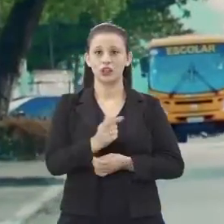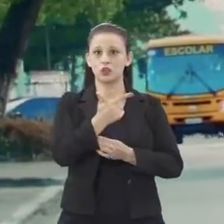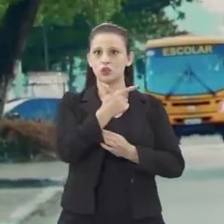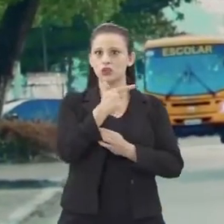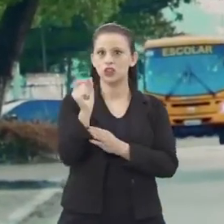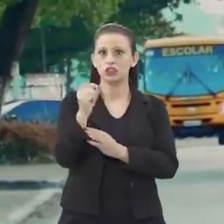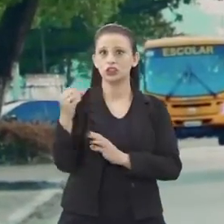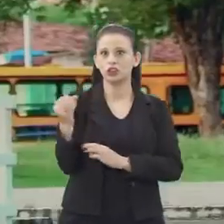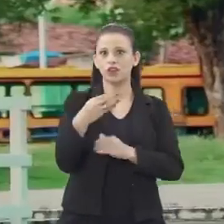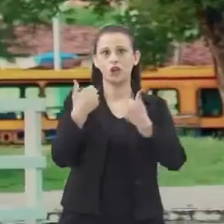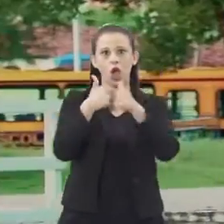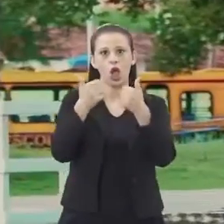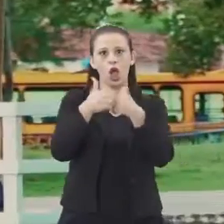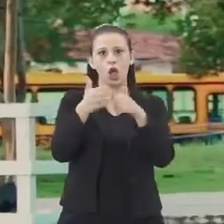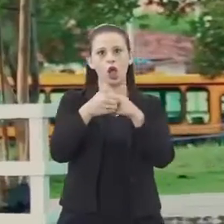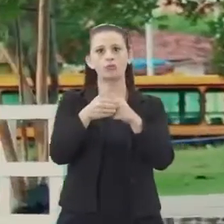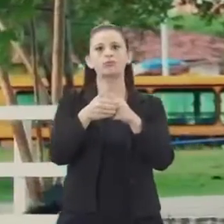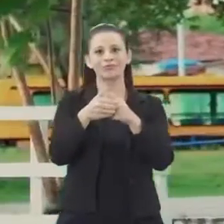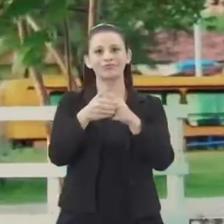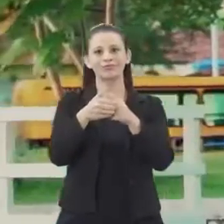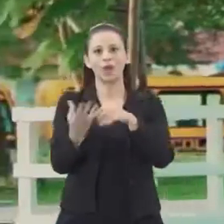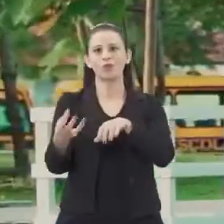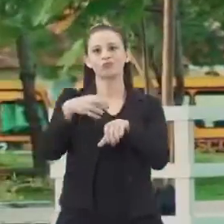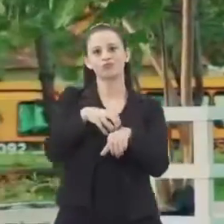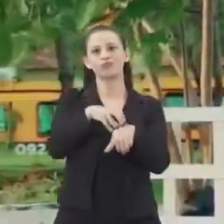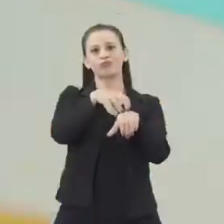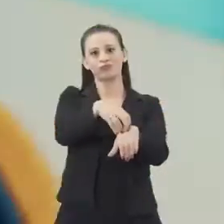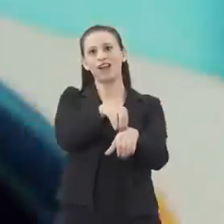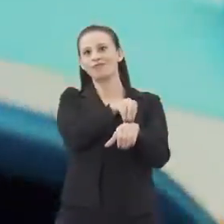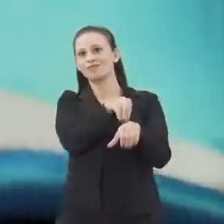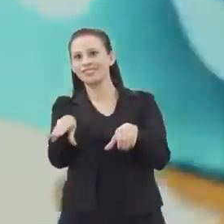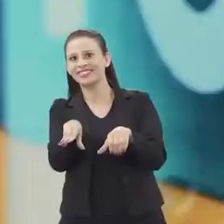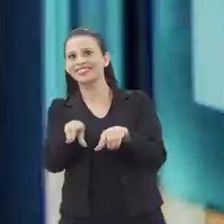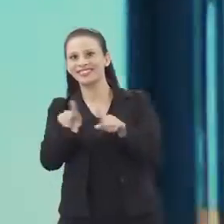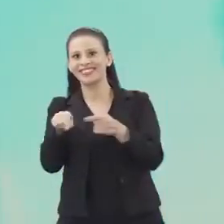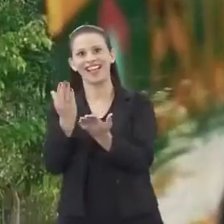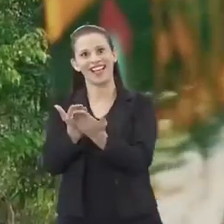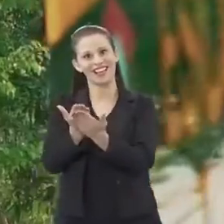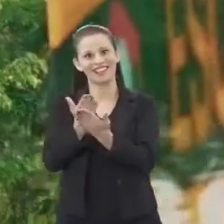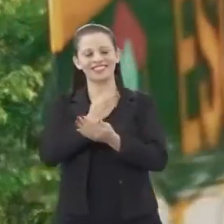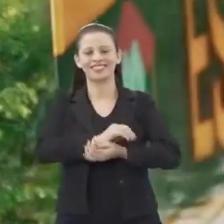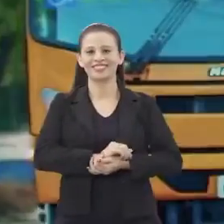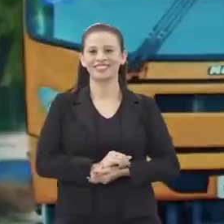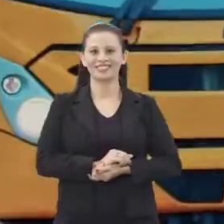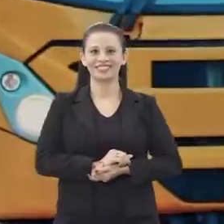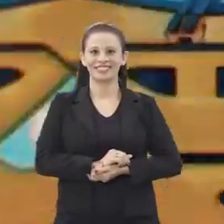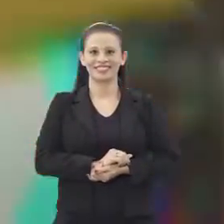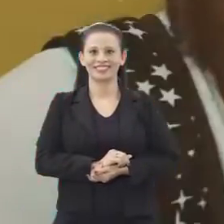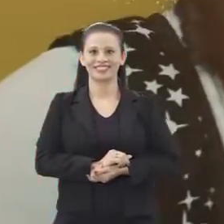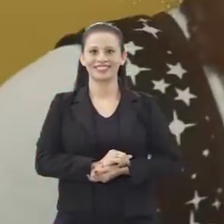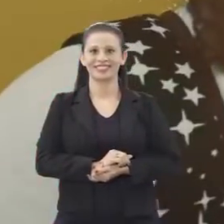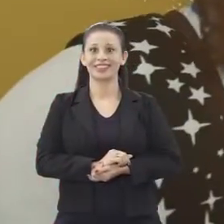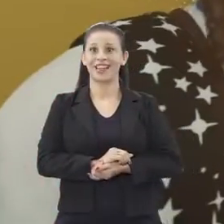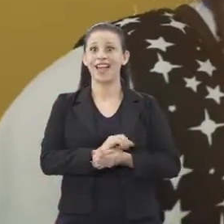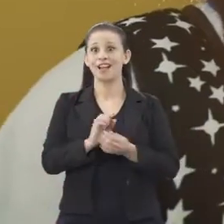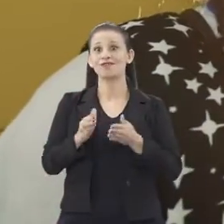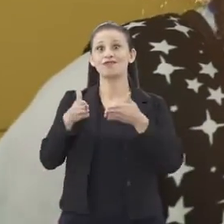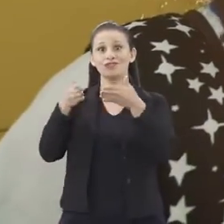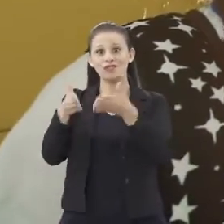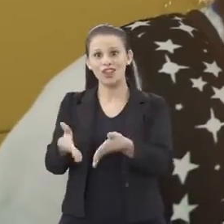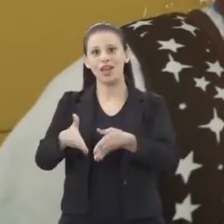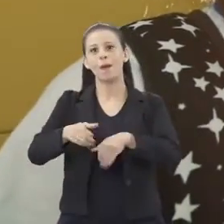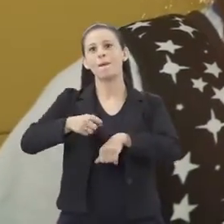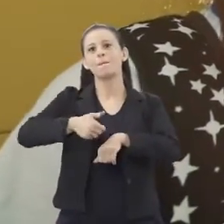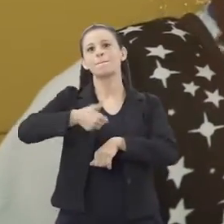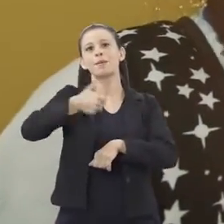São 200 novos ônibus escolares para levar a turma toda para a sala de aula. E quando chegar por lá, a